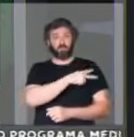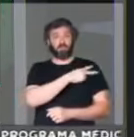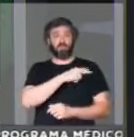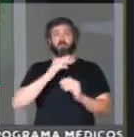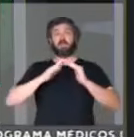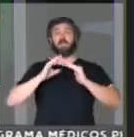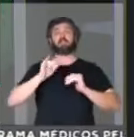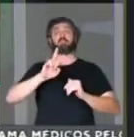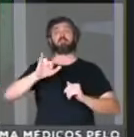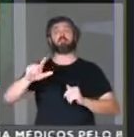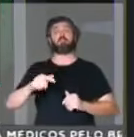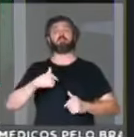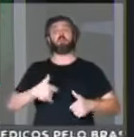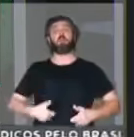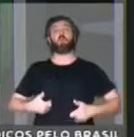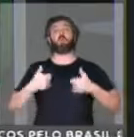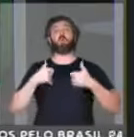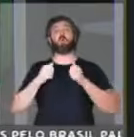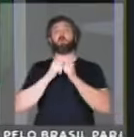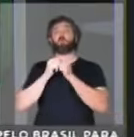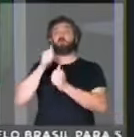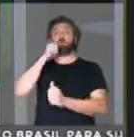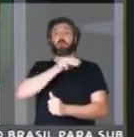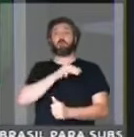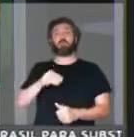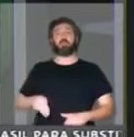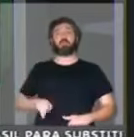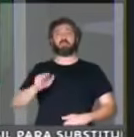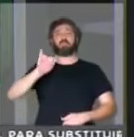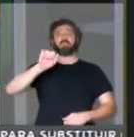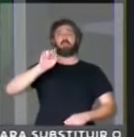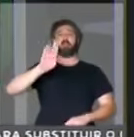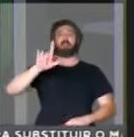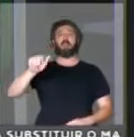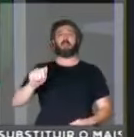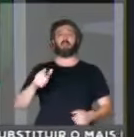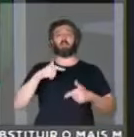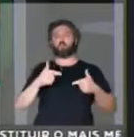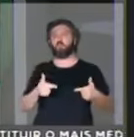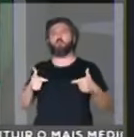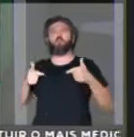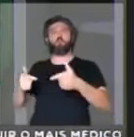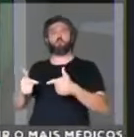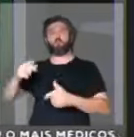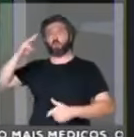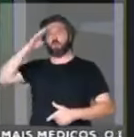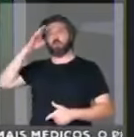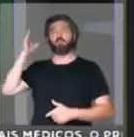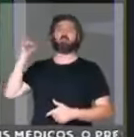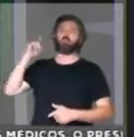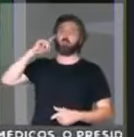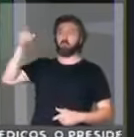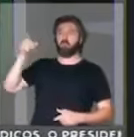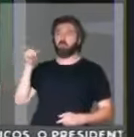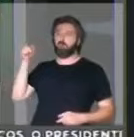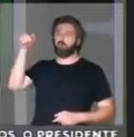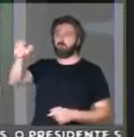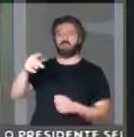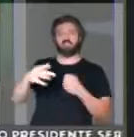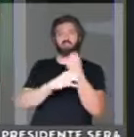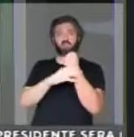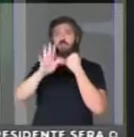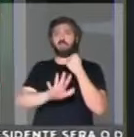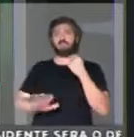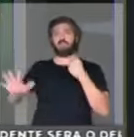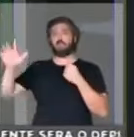casa civil tive a honra de estar junto com a ministra izabella do meio ambiente nos mobilizarmos as forças armadas ea força de segurança nacional